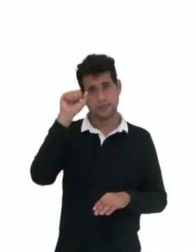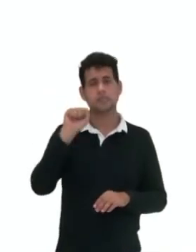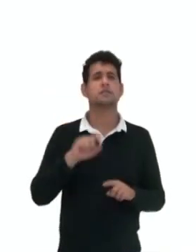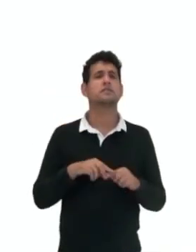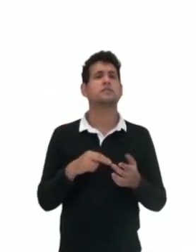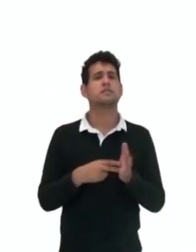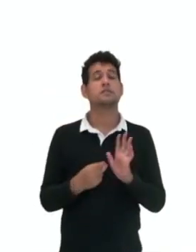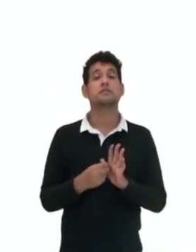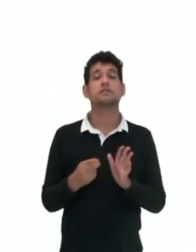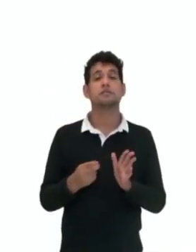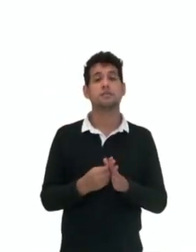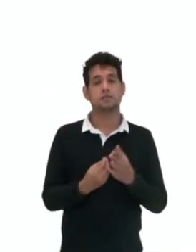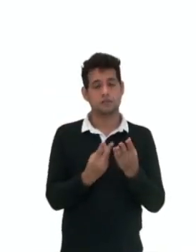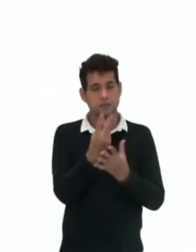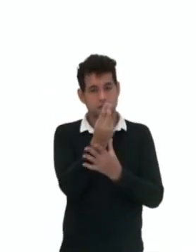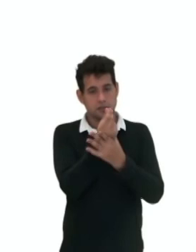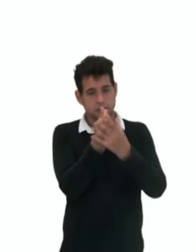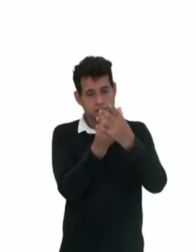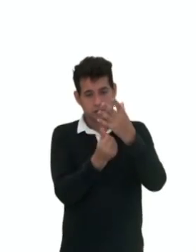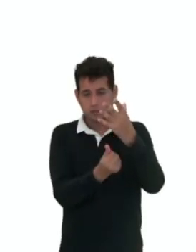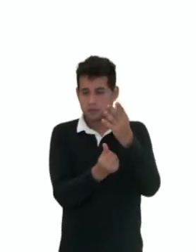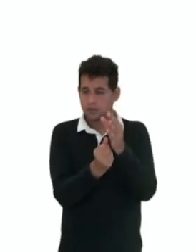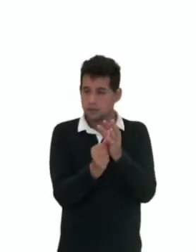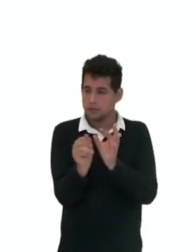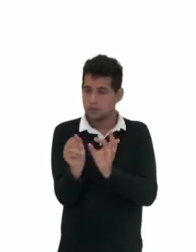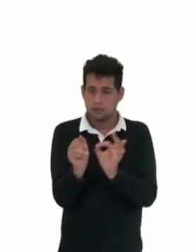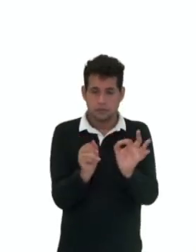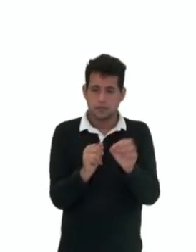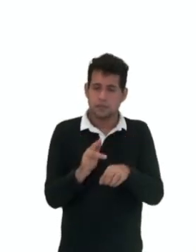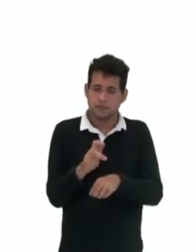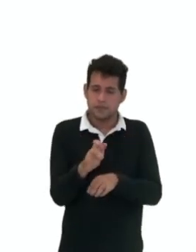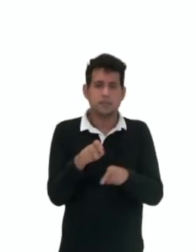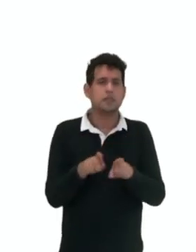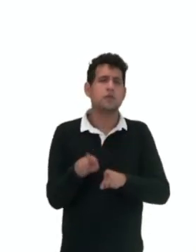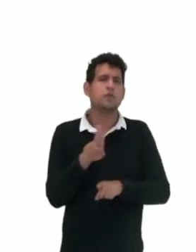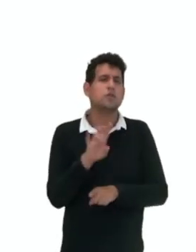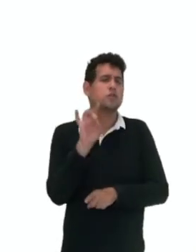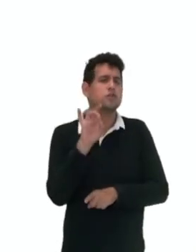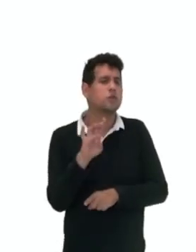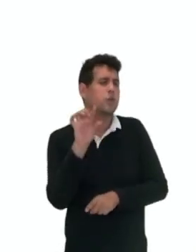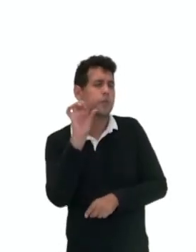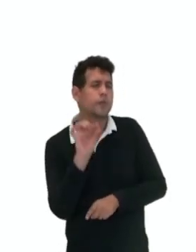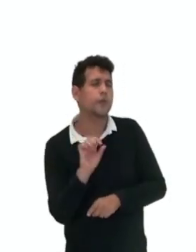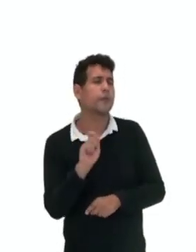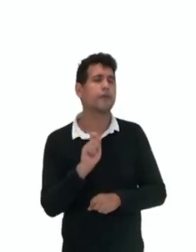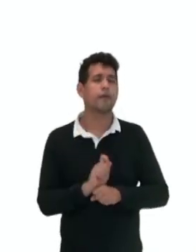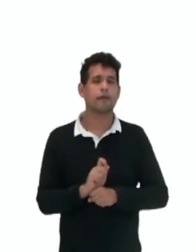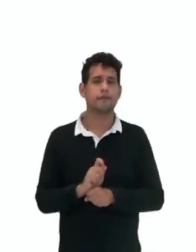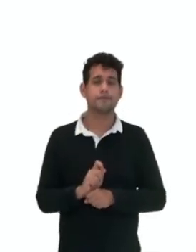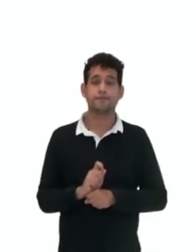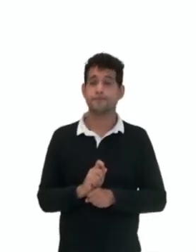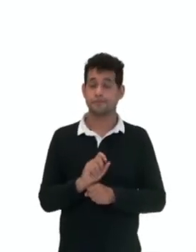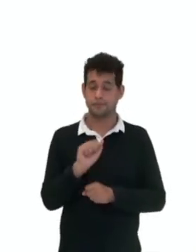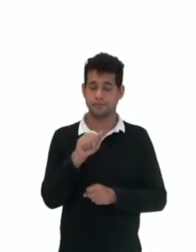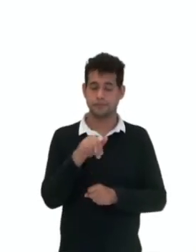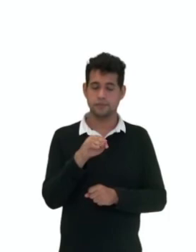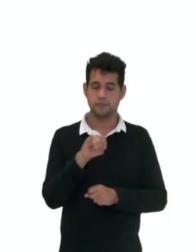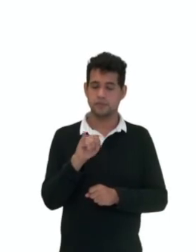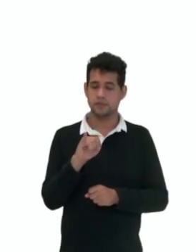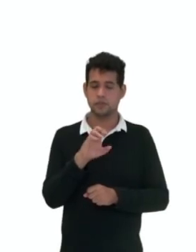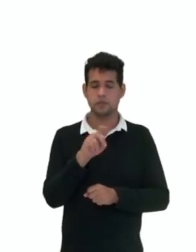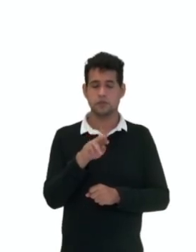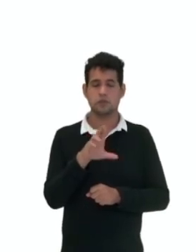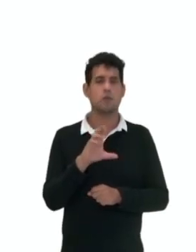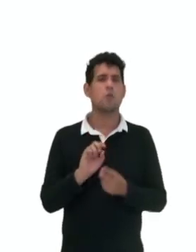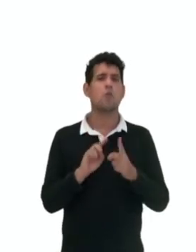vão centrifugar esse sangue, vão fazer a separação, e eles vão retirar somente os anticorpos